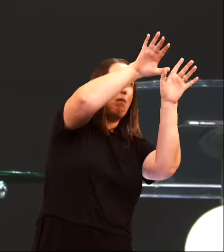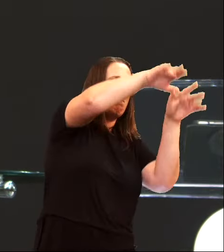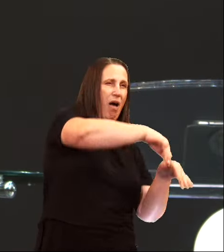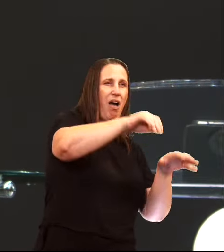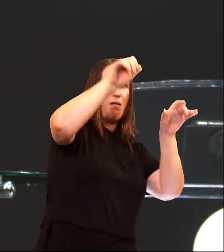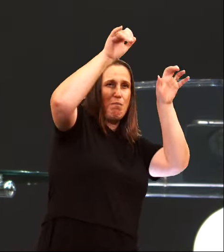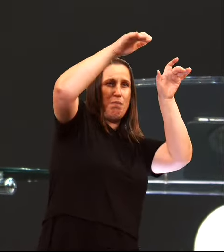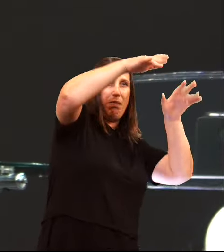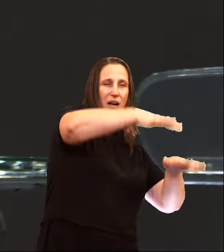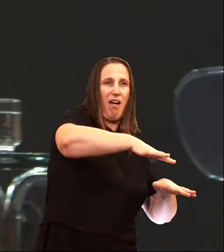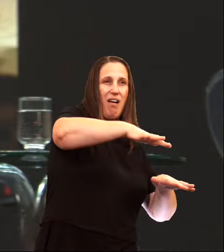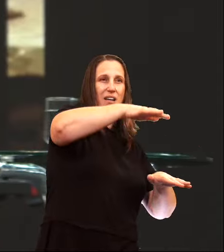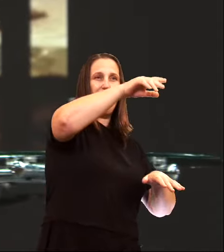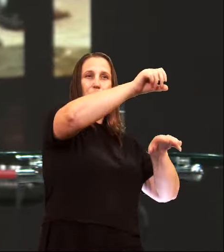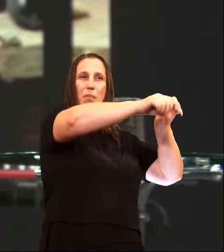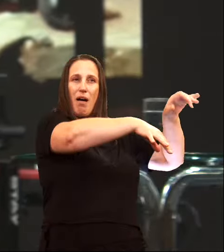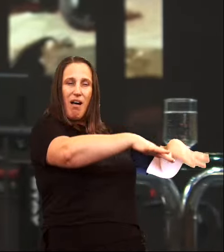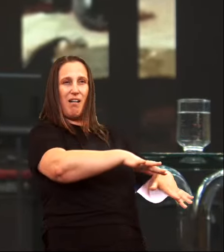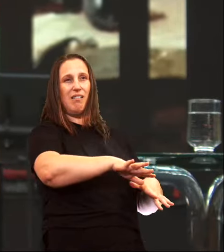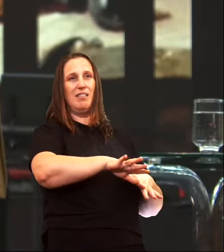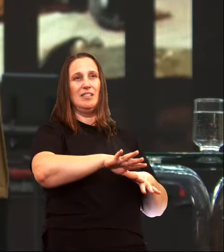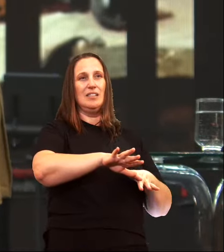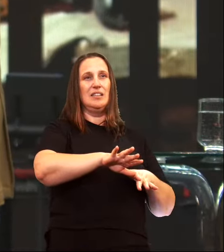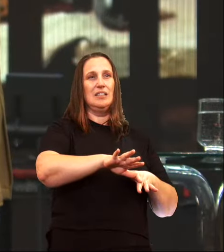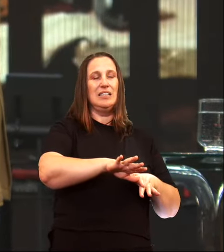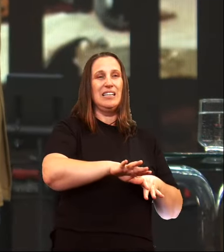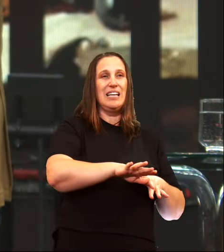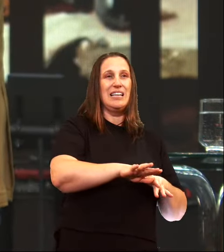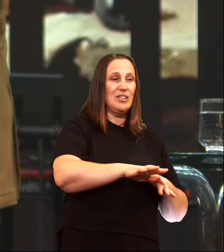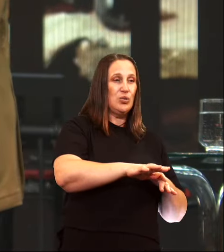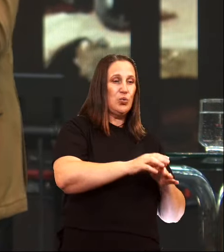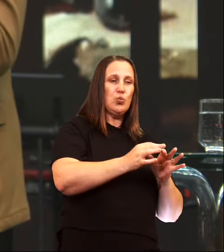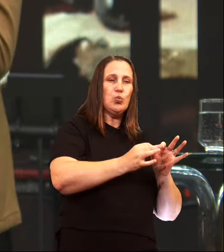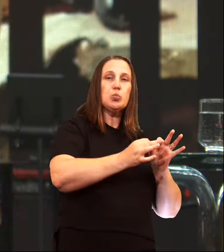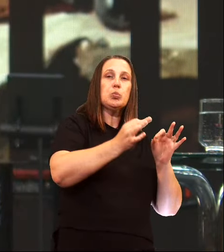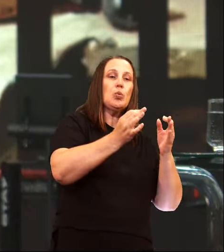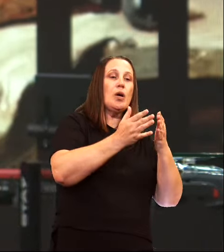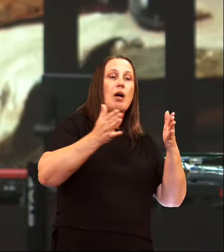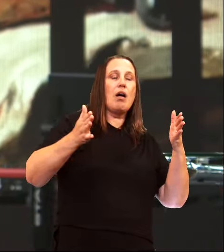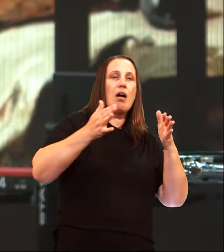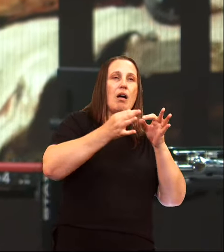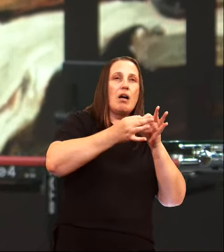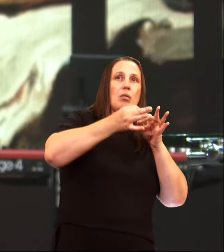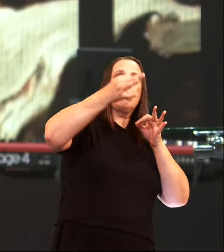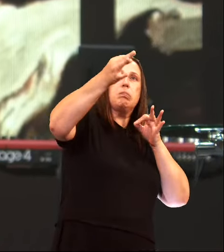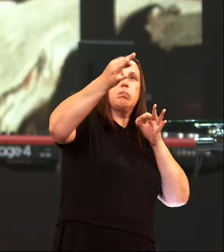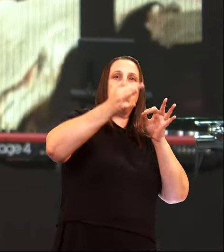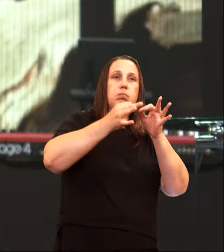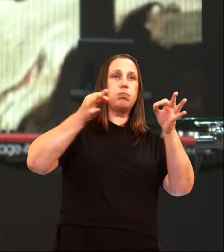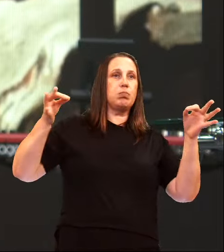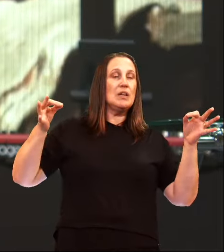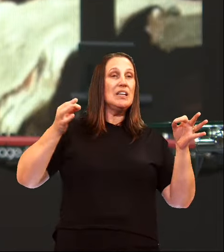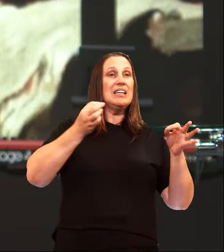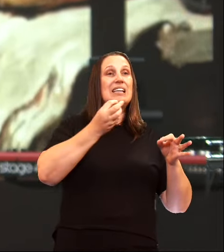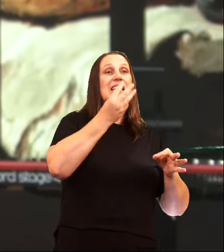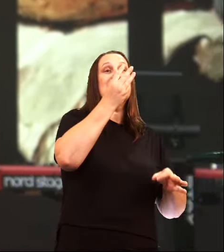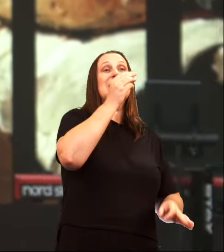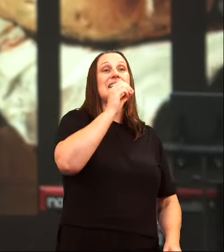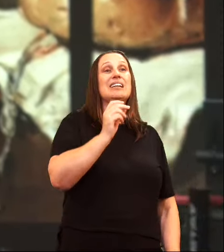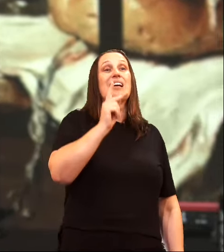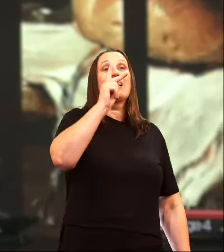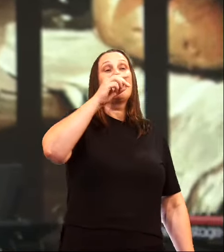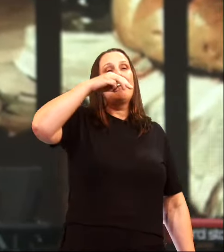tá? No raio de um dia de caminhada, 30 quilômetros de codorna. Na altura, diz a Bíblia,